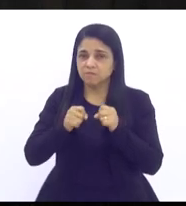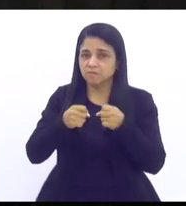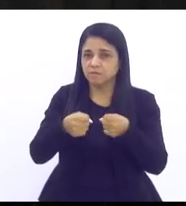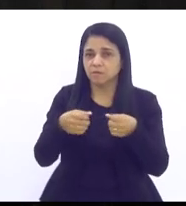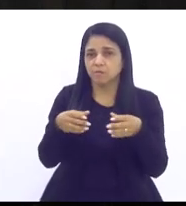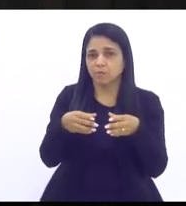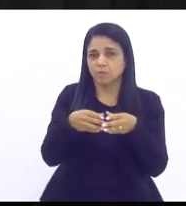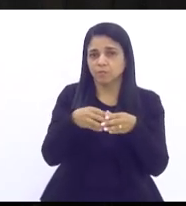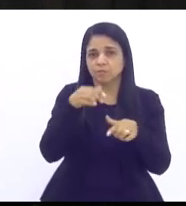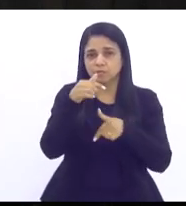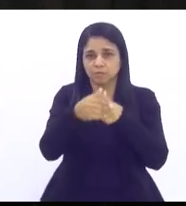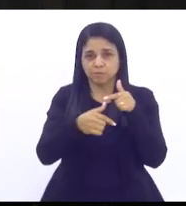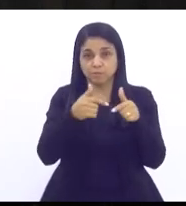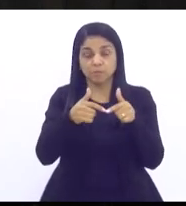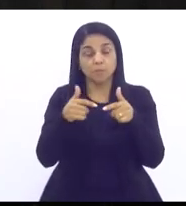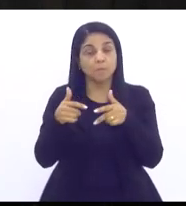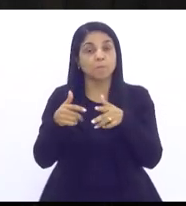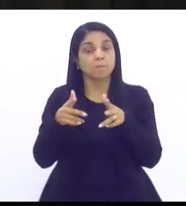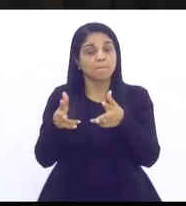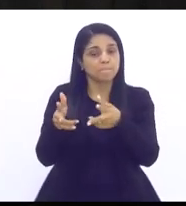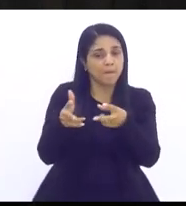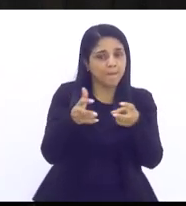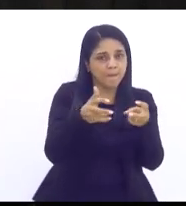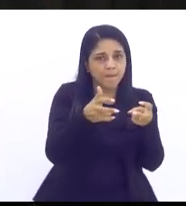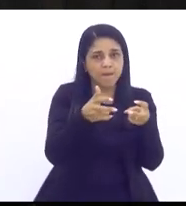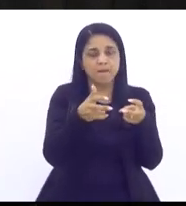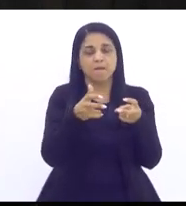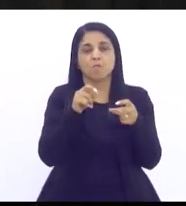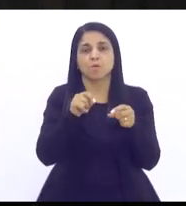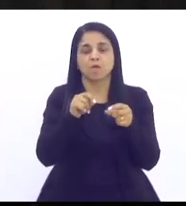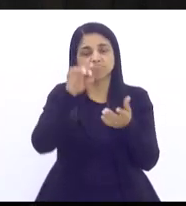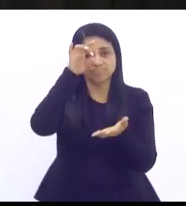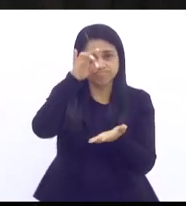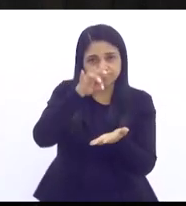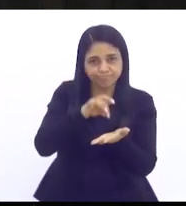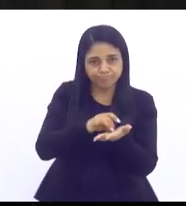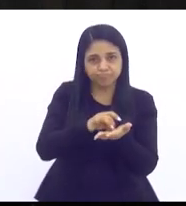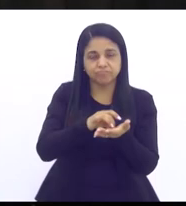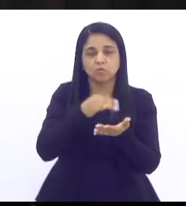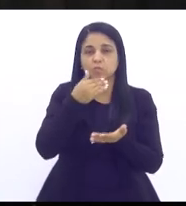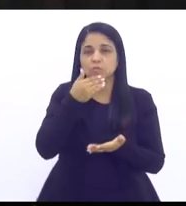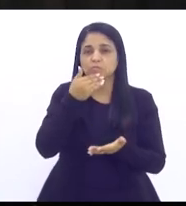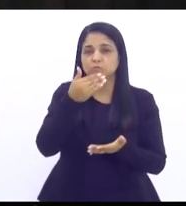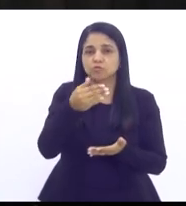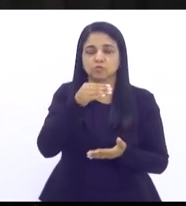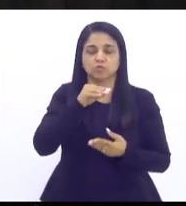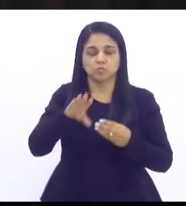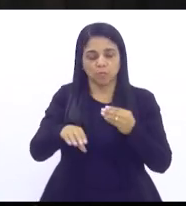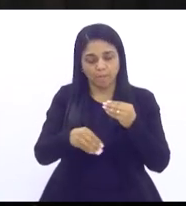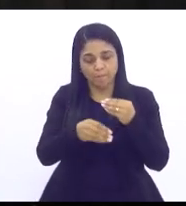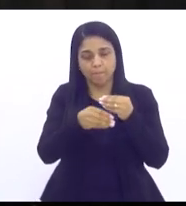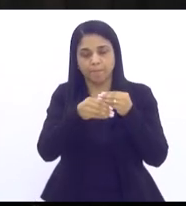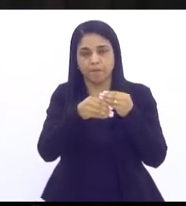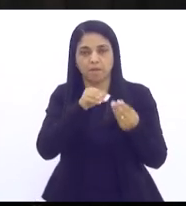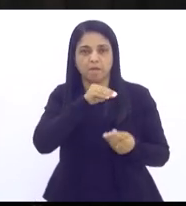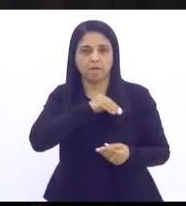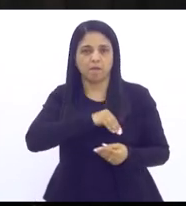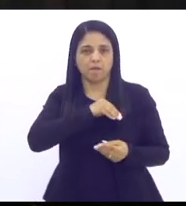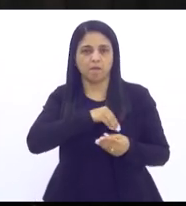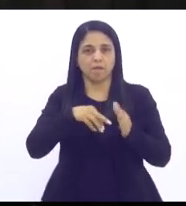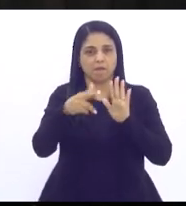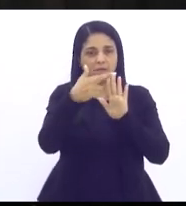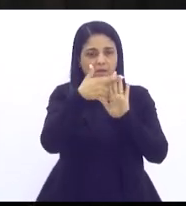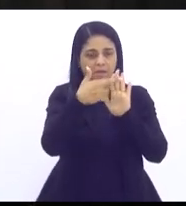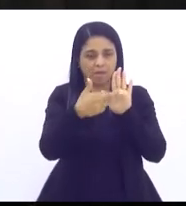nós vejamos concretizada a demanda pelo aumento e regulamentação